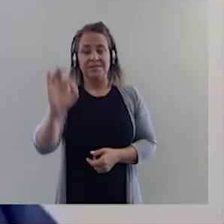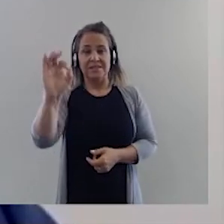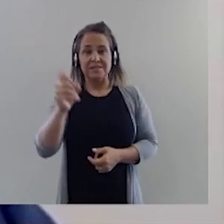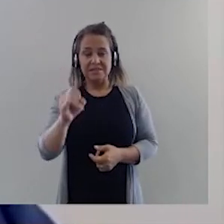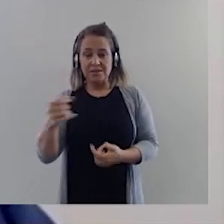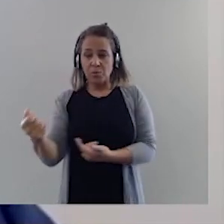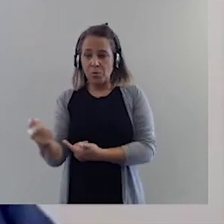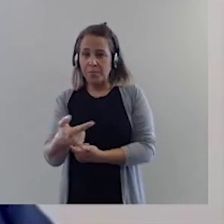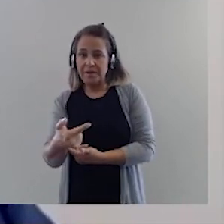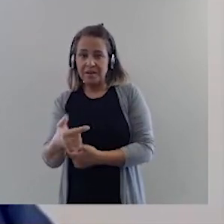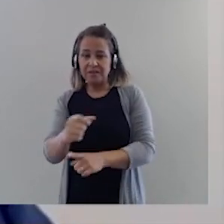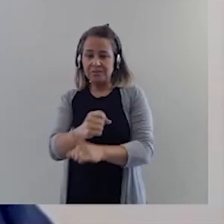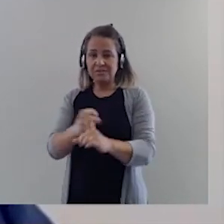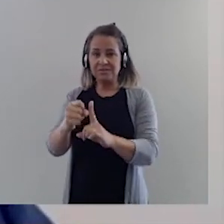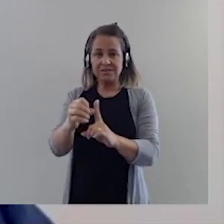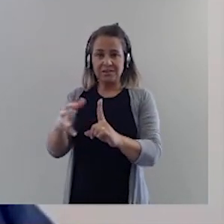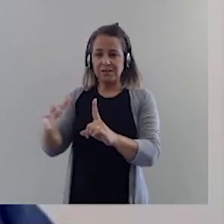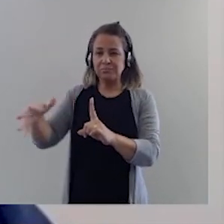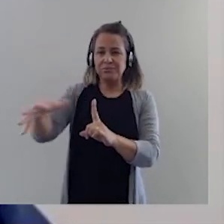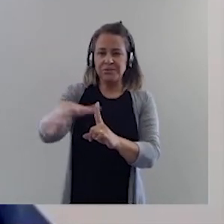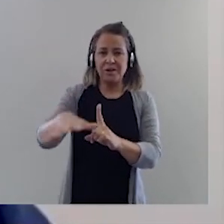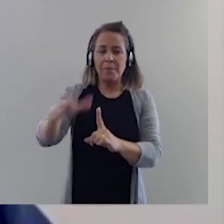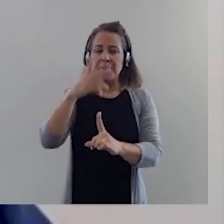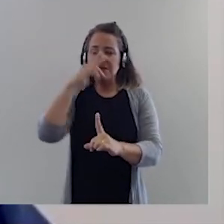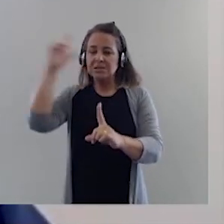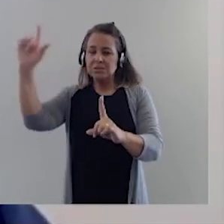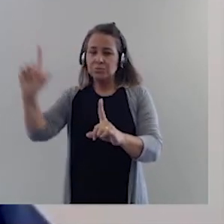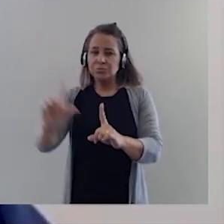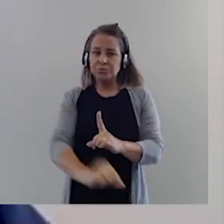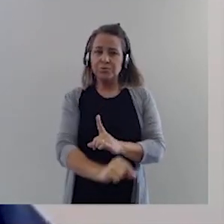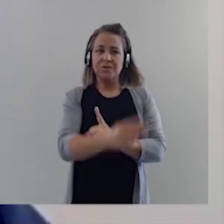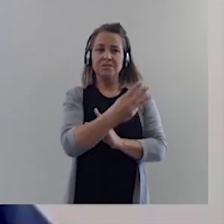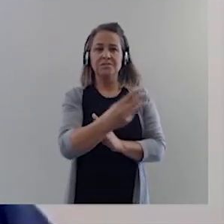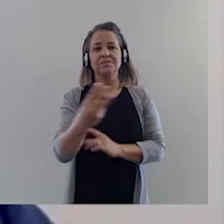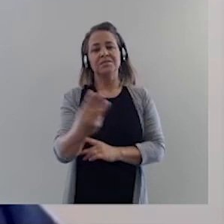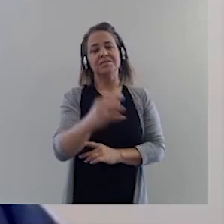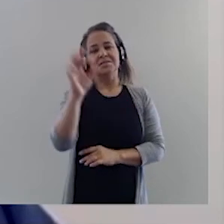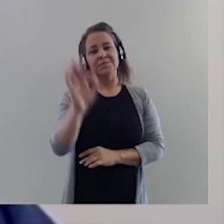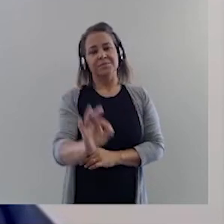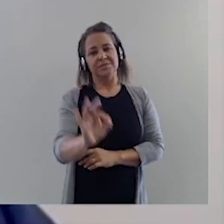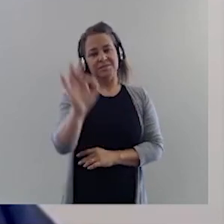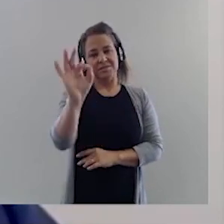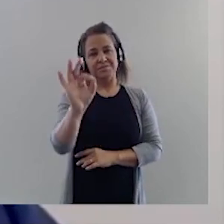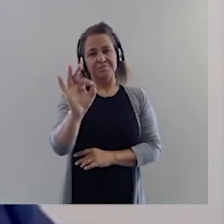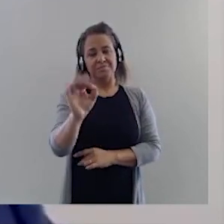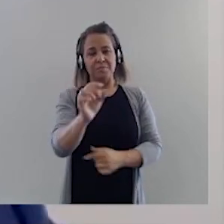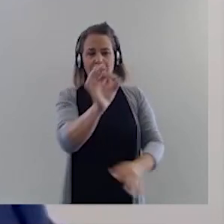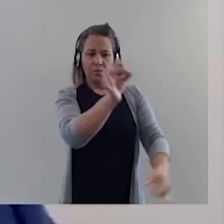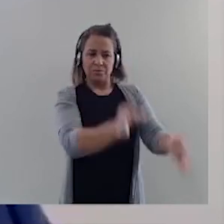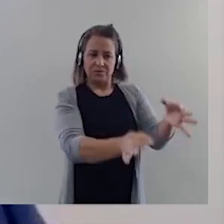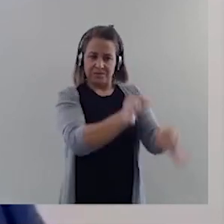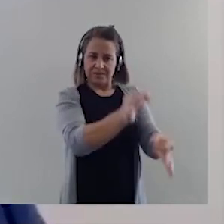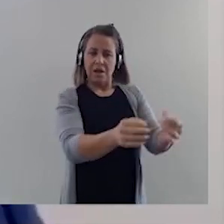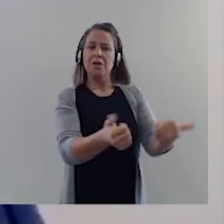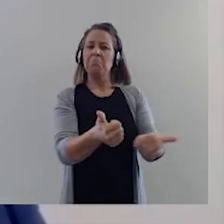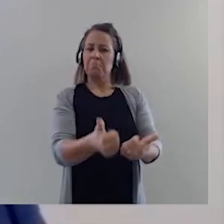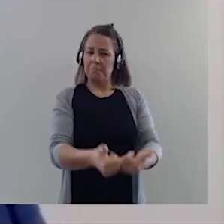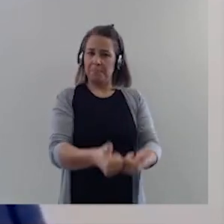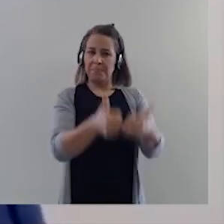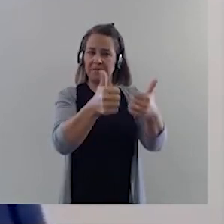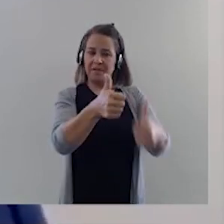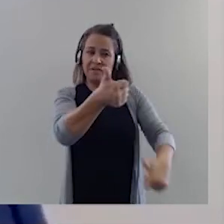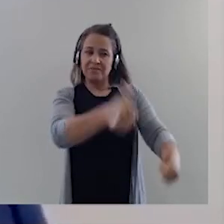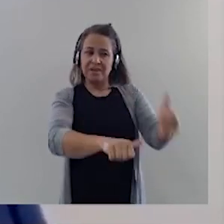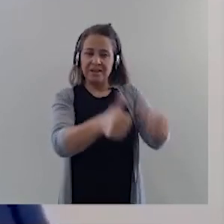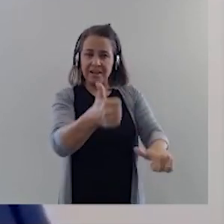comparado com a sociedade em geral, cai para metade, 33%. Então, judiciário é muito bem avaliado entre os